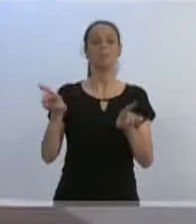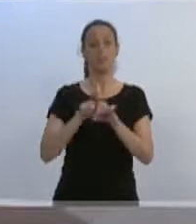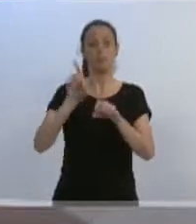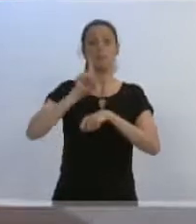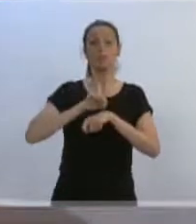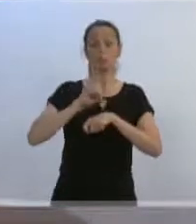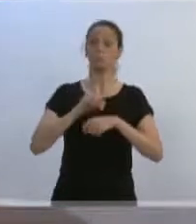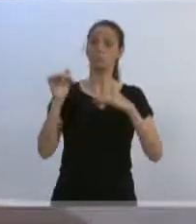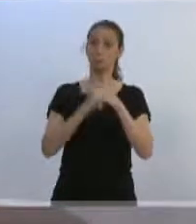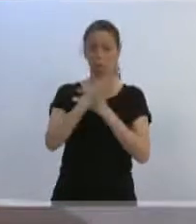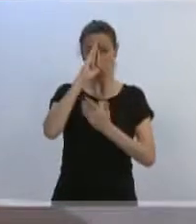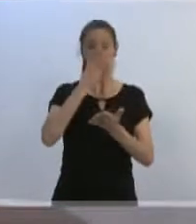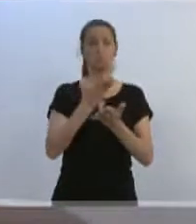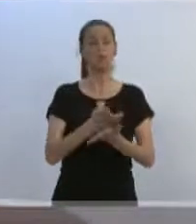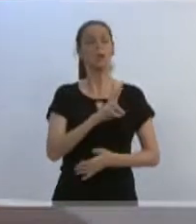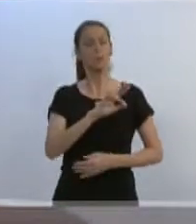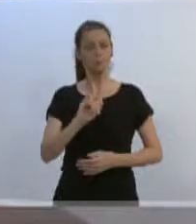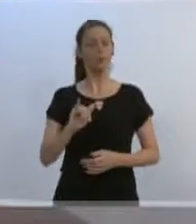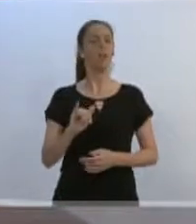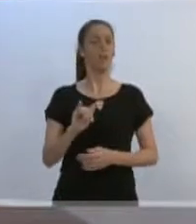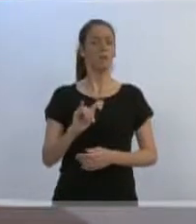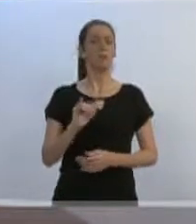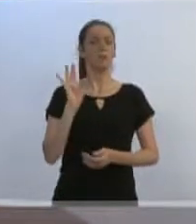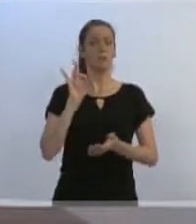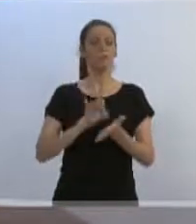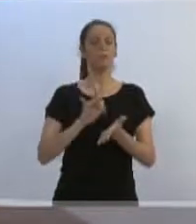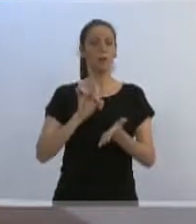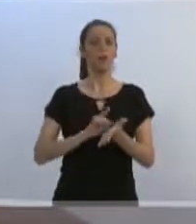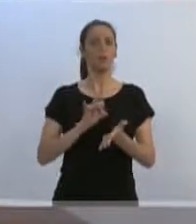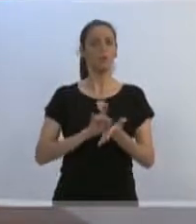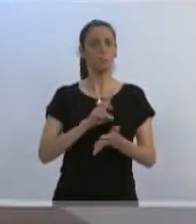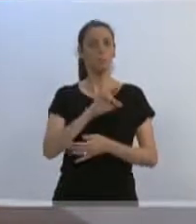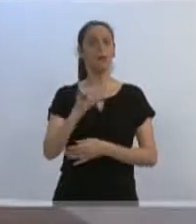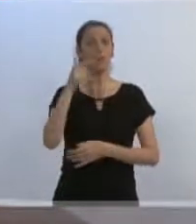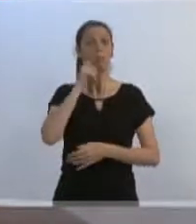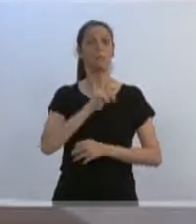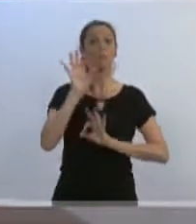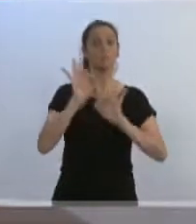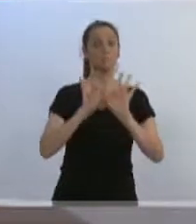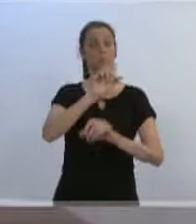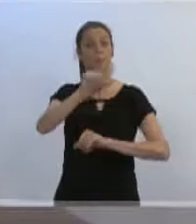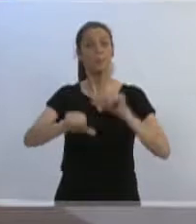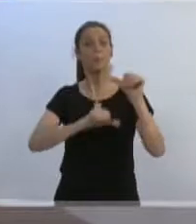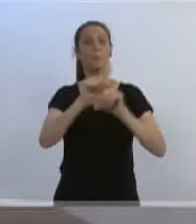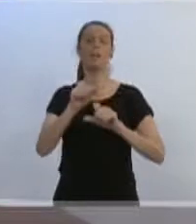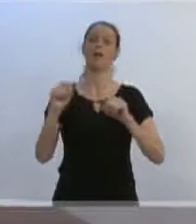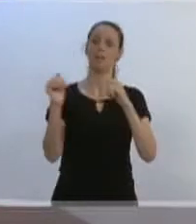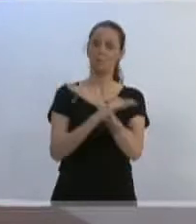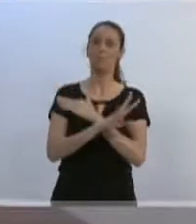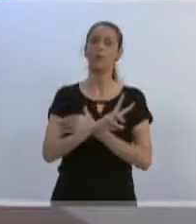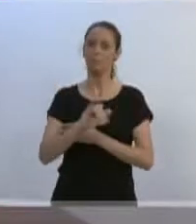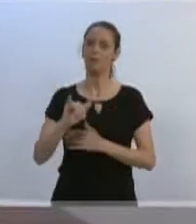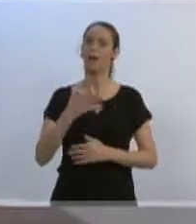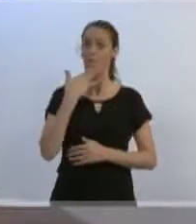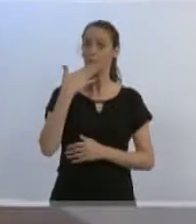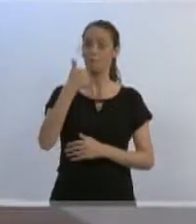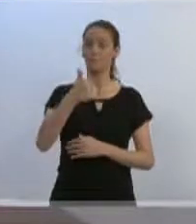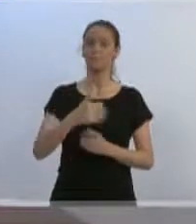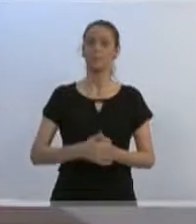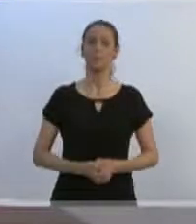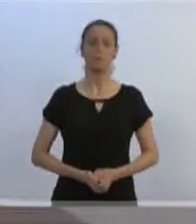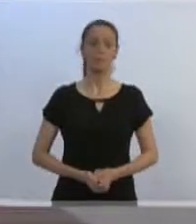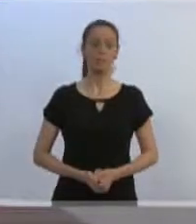acredita que esse vai ser o carro chefe que vai modificar que transpassa certo é